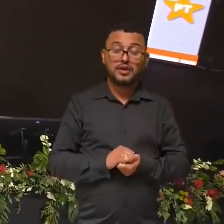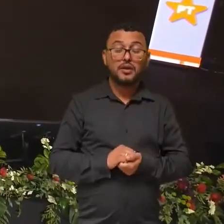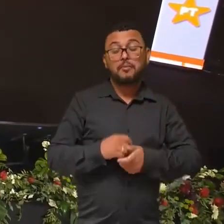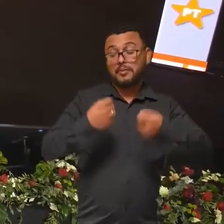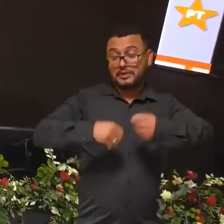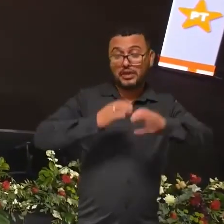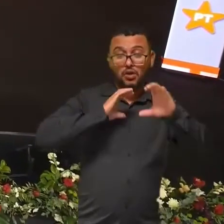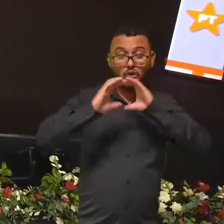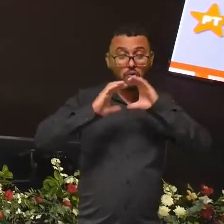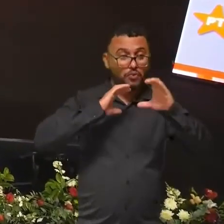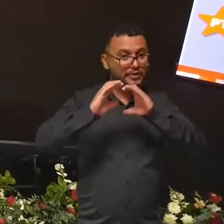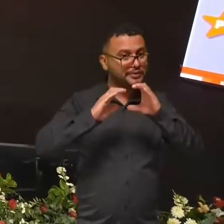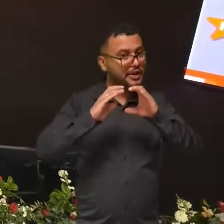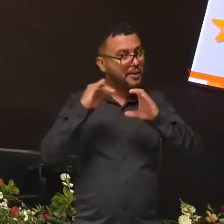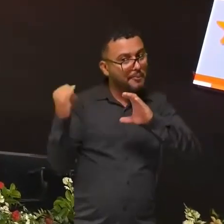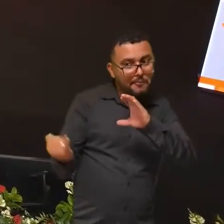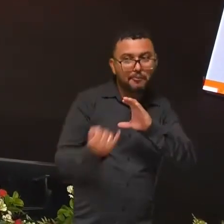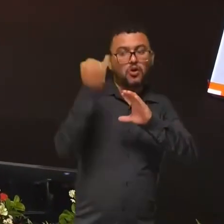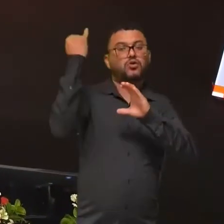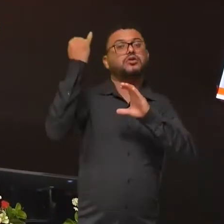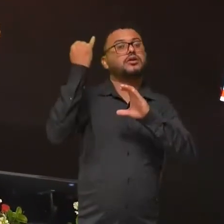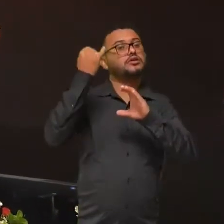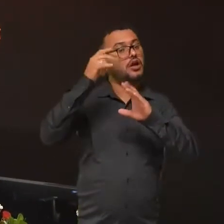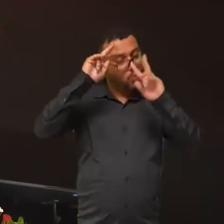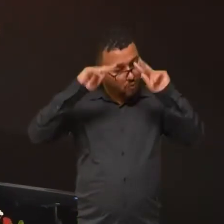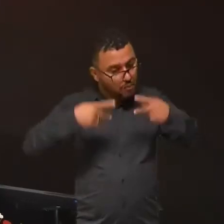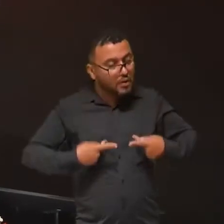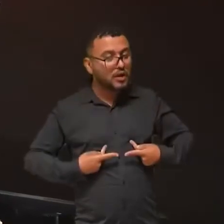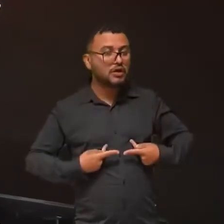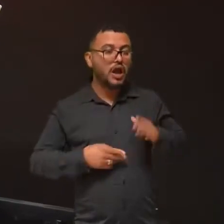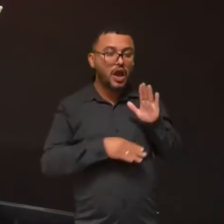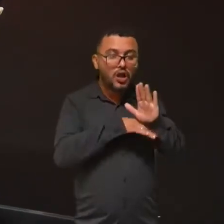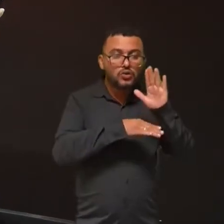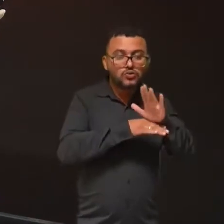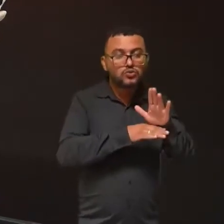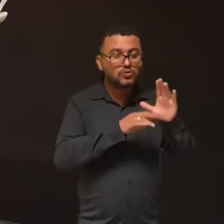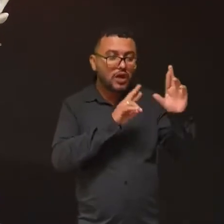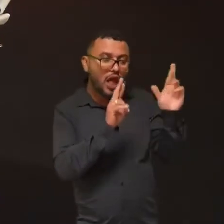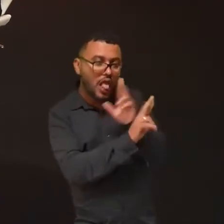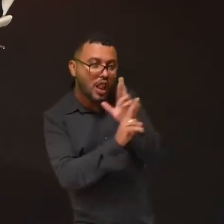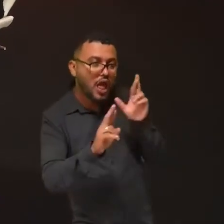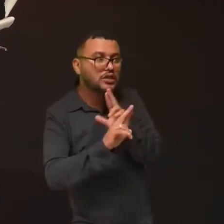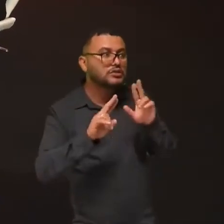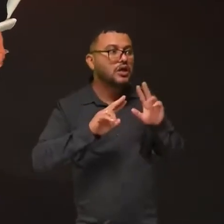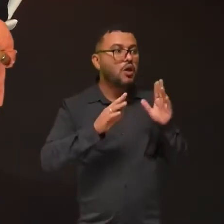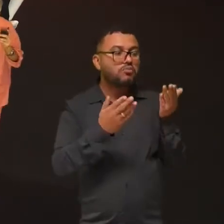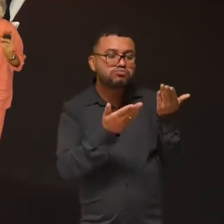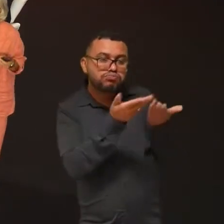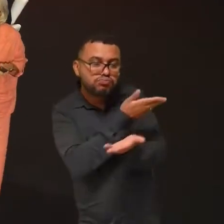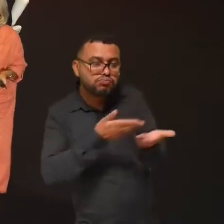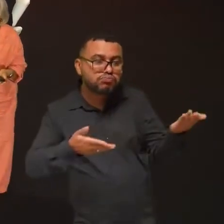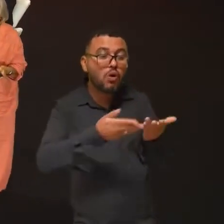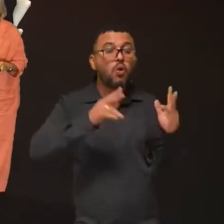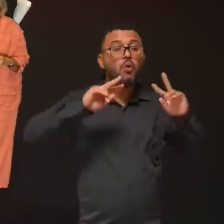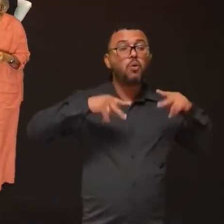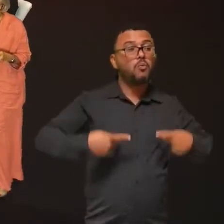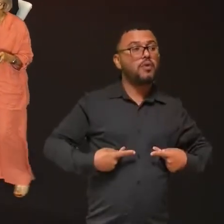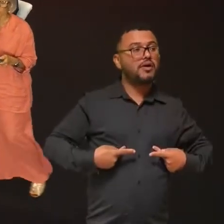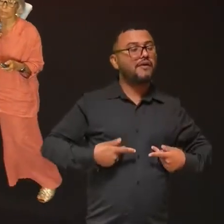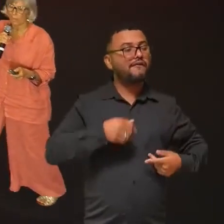fenômeno humano, nas relações humanas, que exige que nós tenhamos